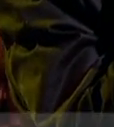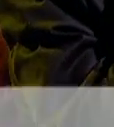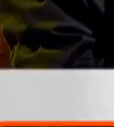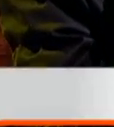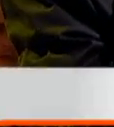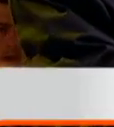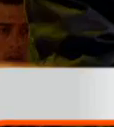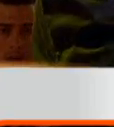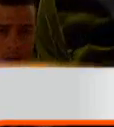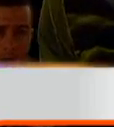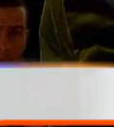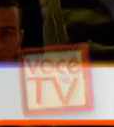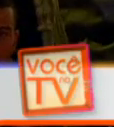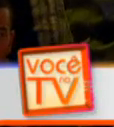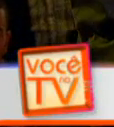Eu nasci,